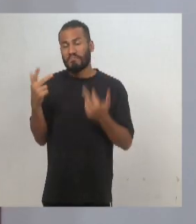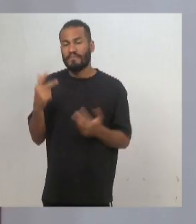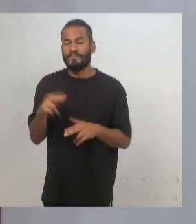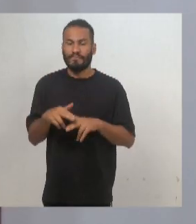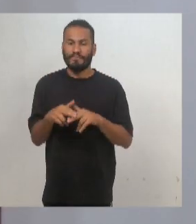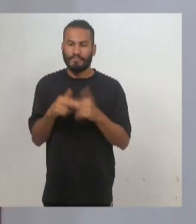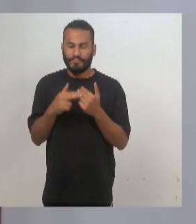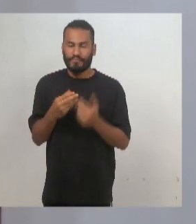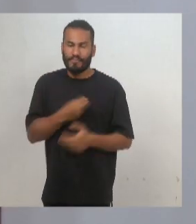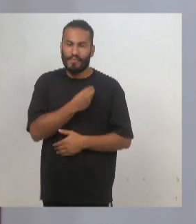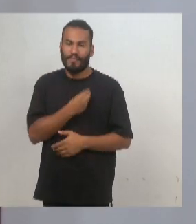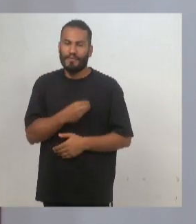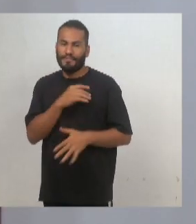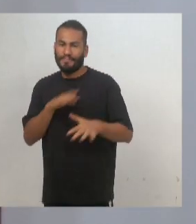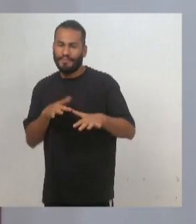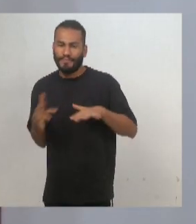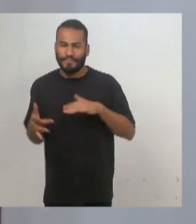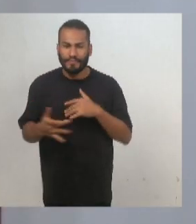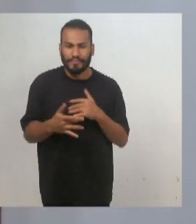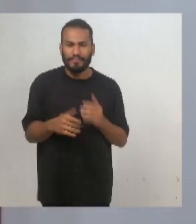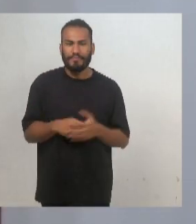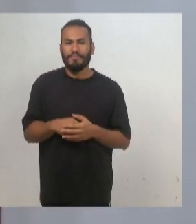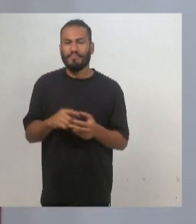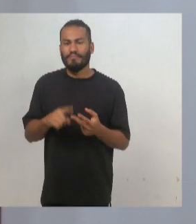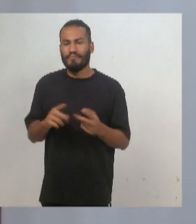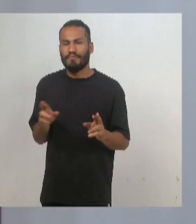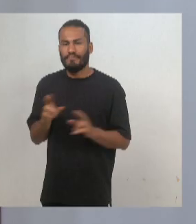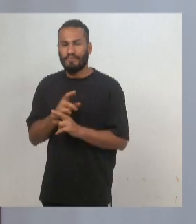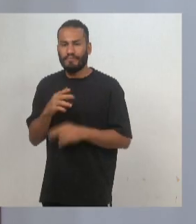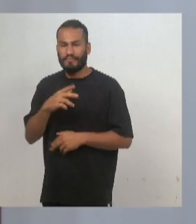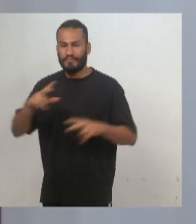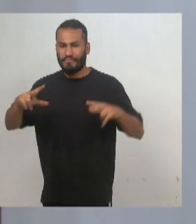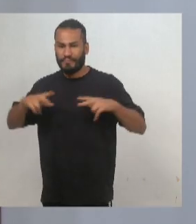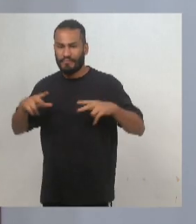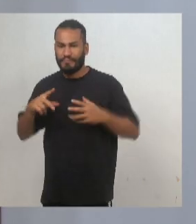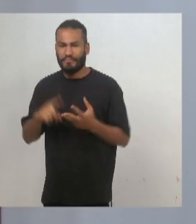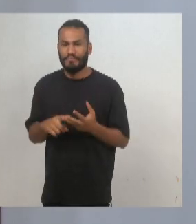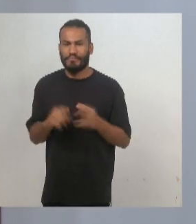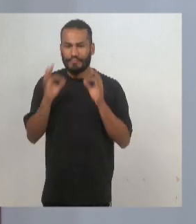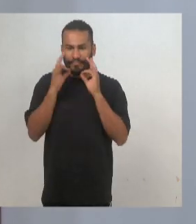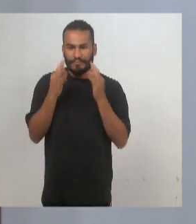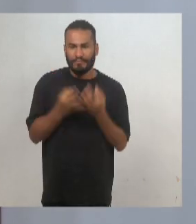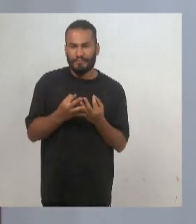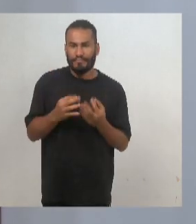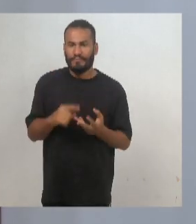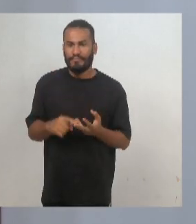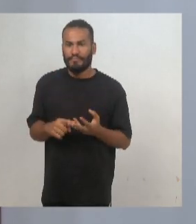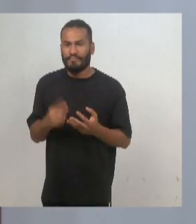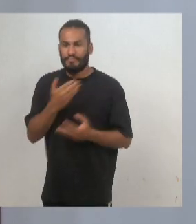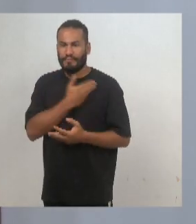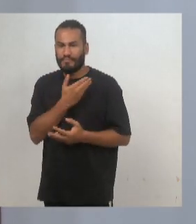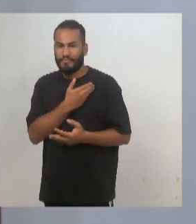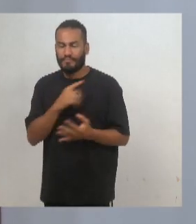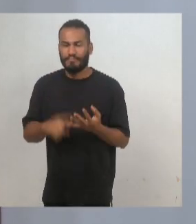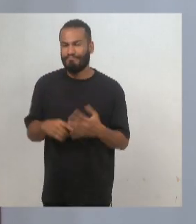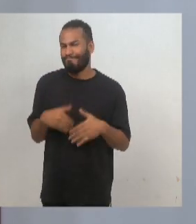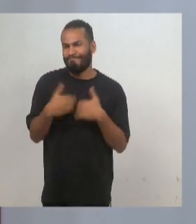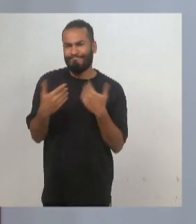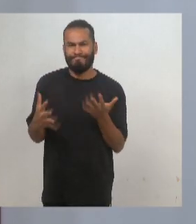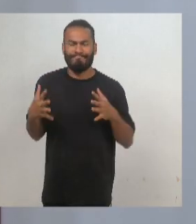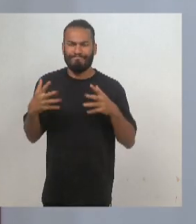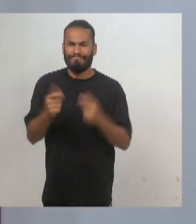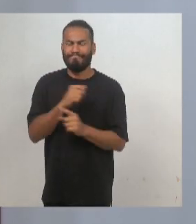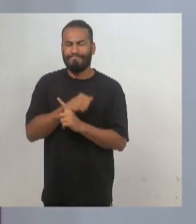pois está presente nas redes sociais, nas relações pessoais, familiares, de amizade, enfim, toda